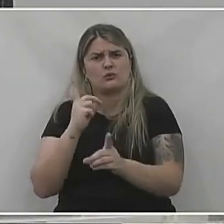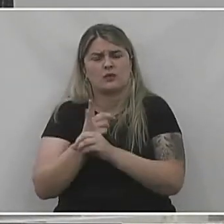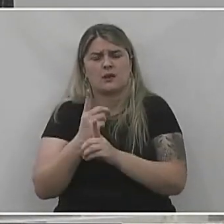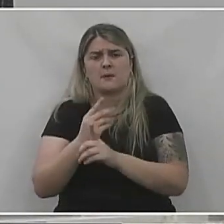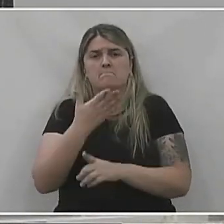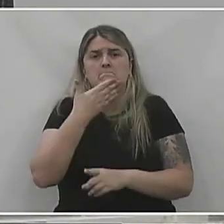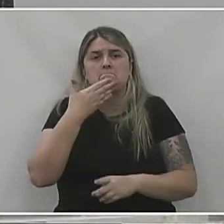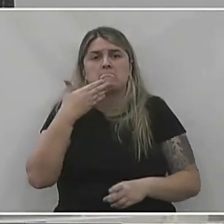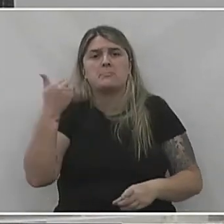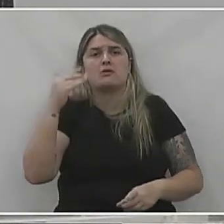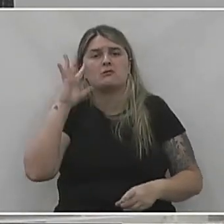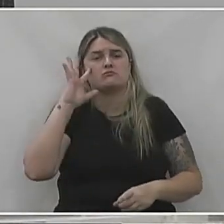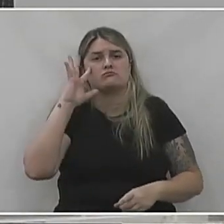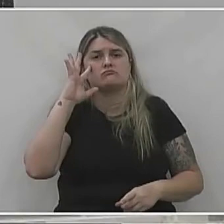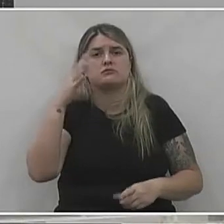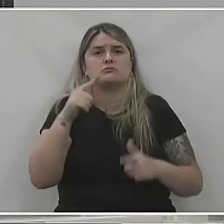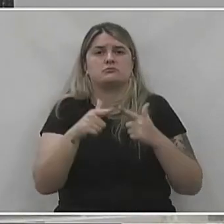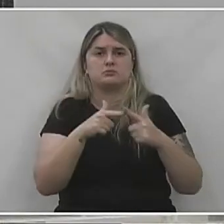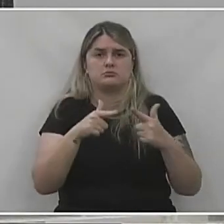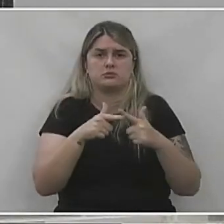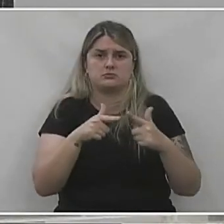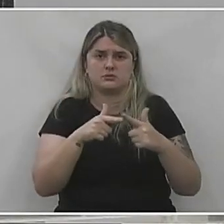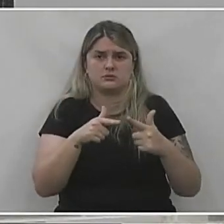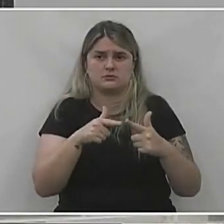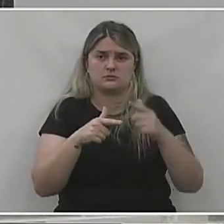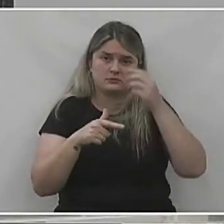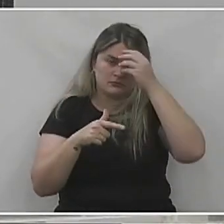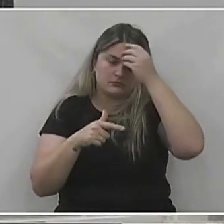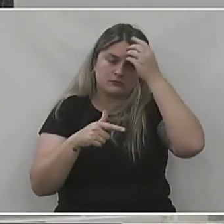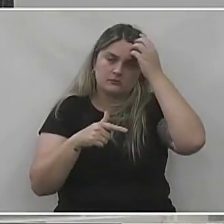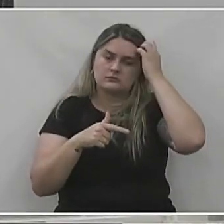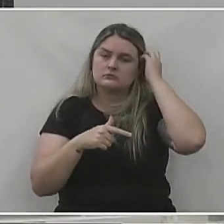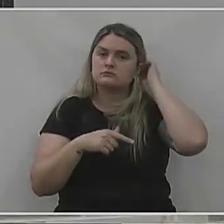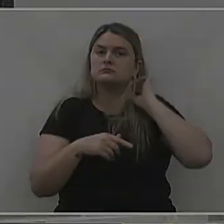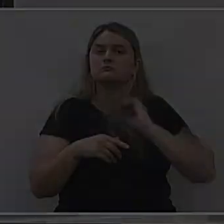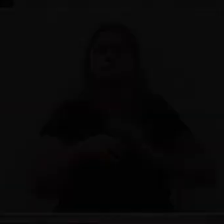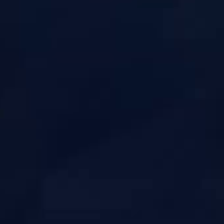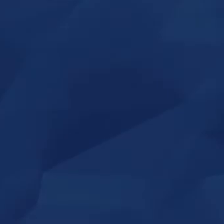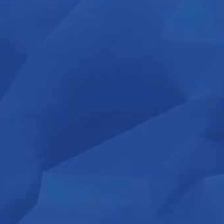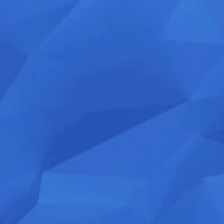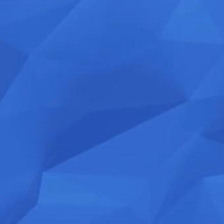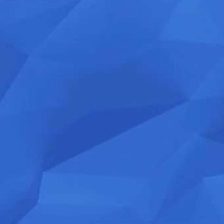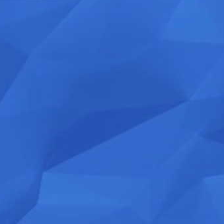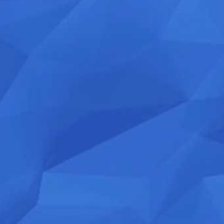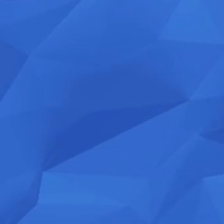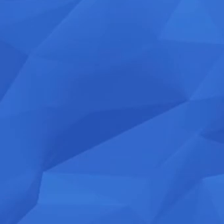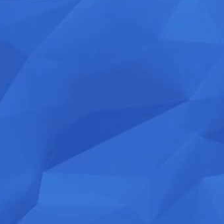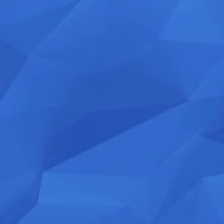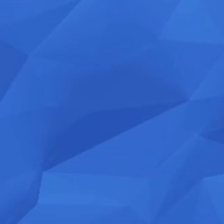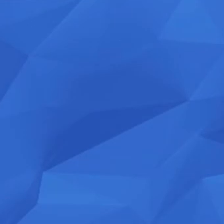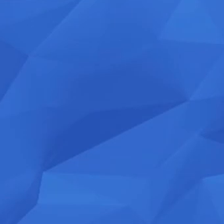a melhor solução para os problemas da comunidade e